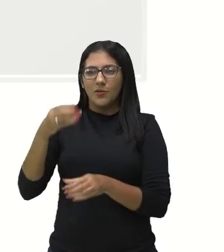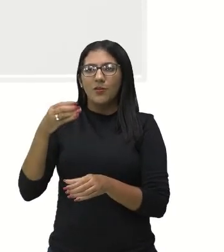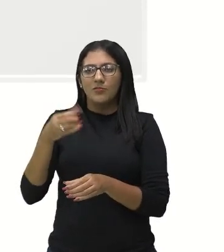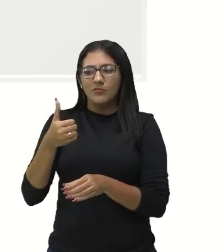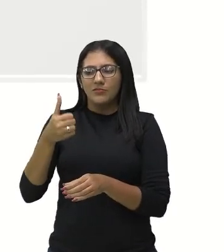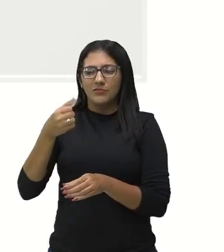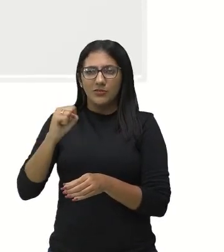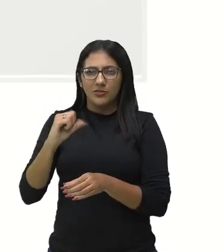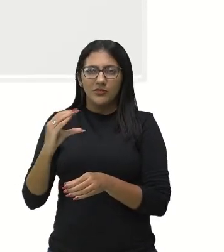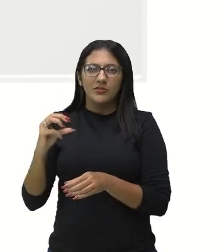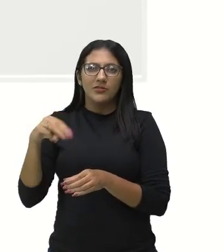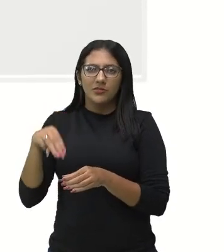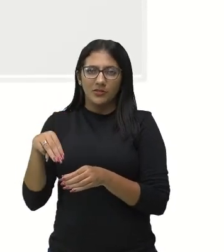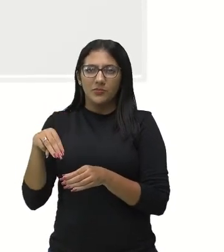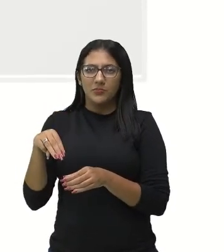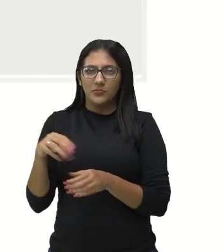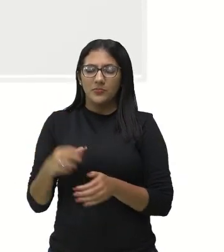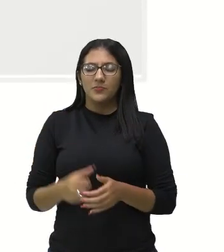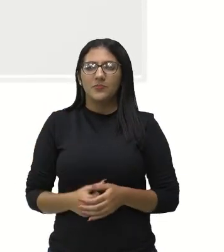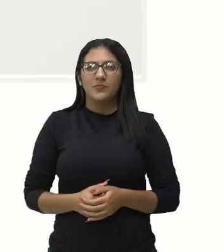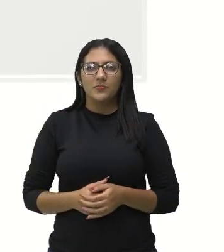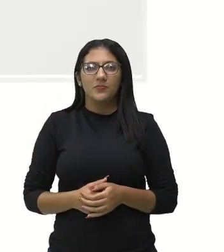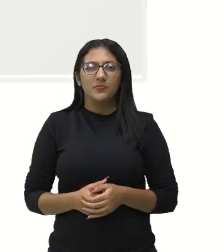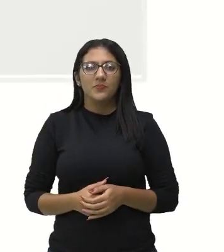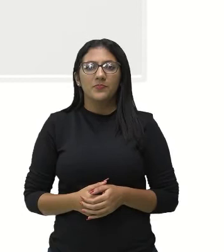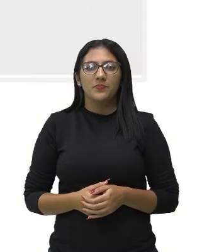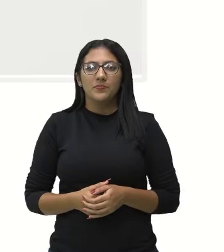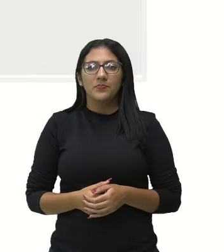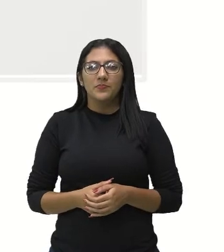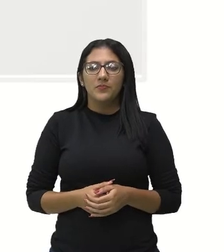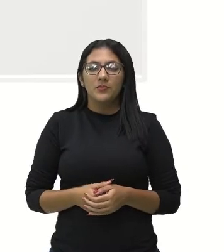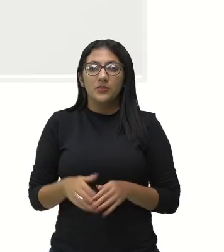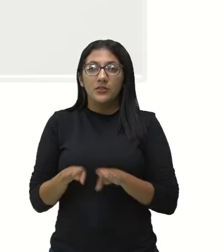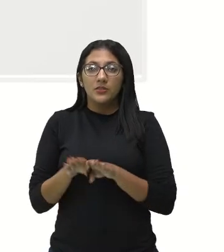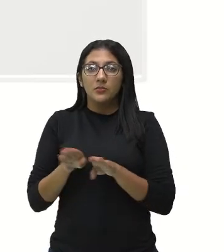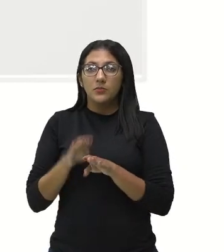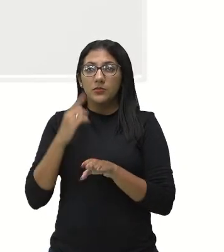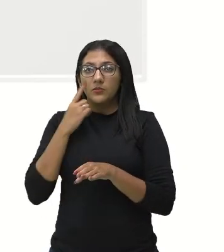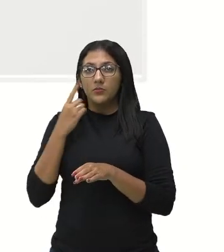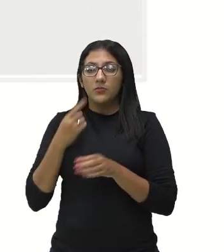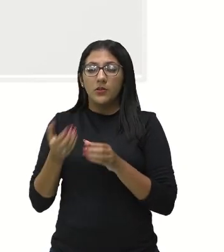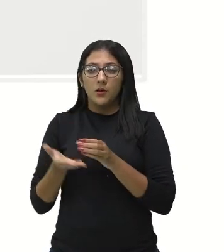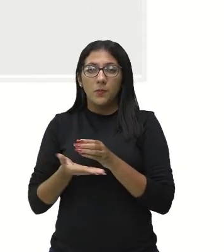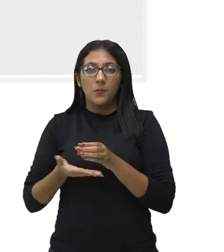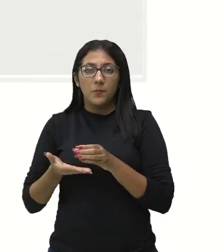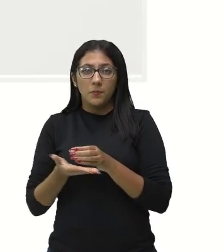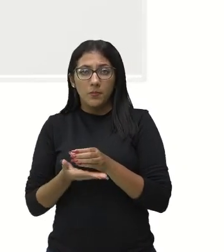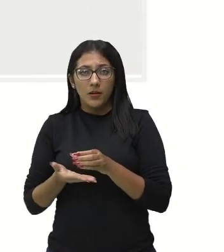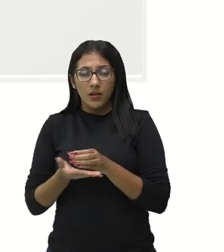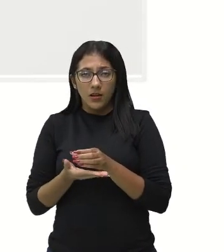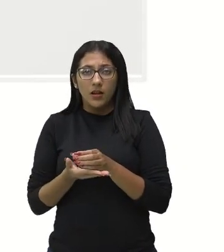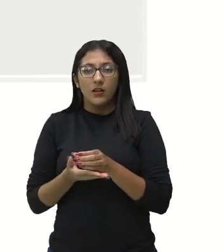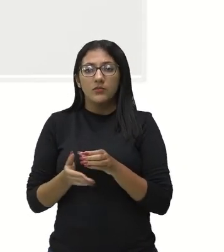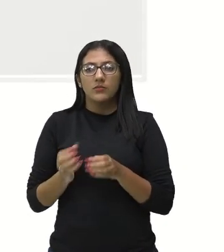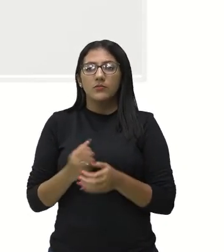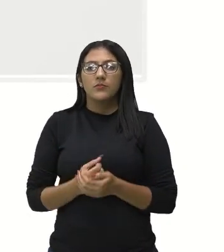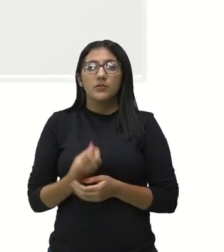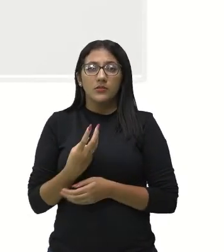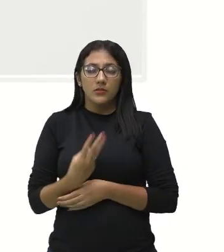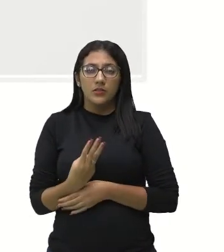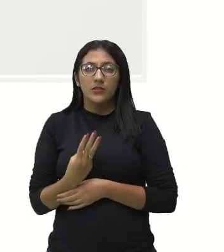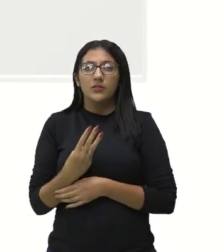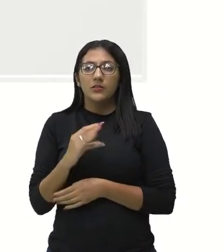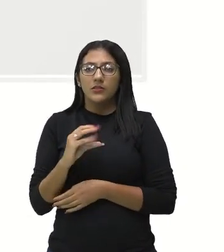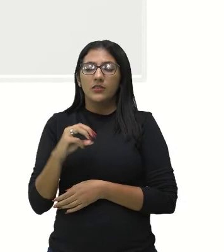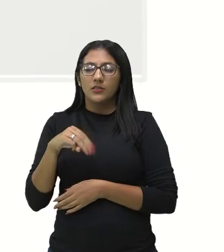18 centímetros, né? E aqui 3 centímetros.